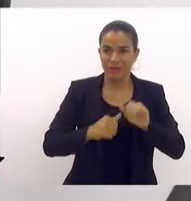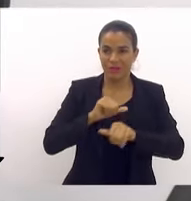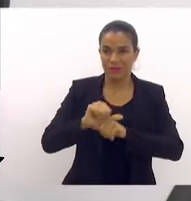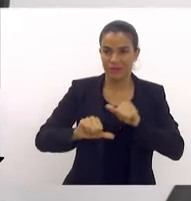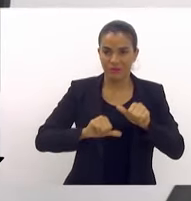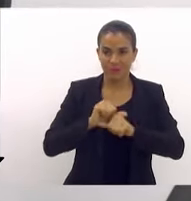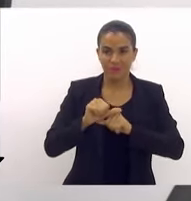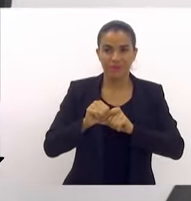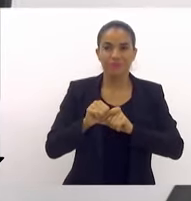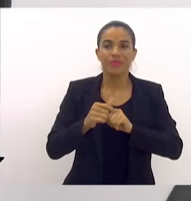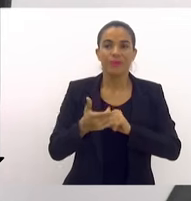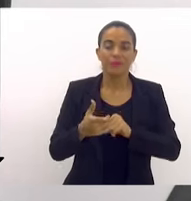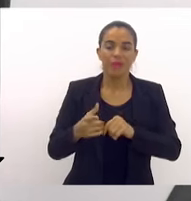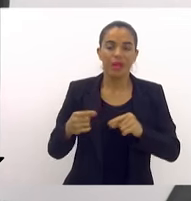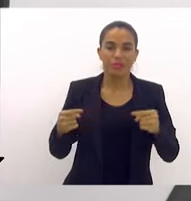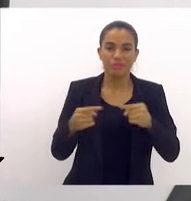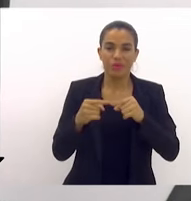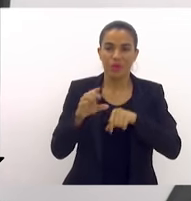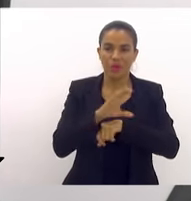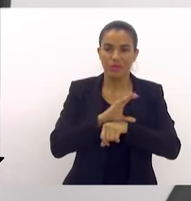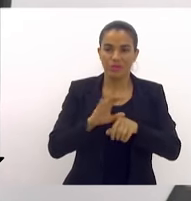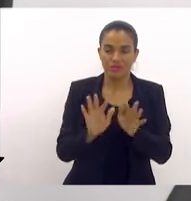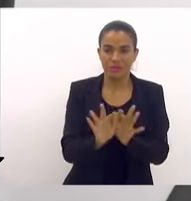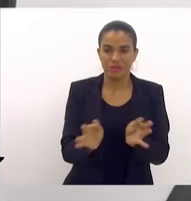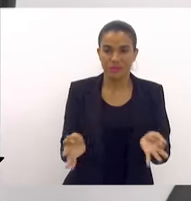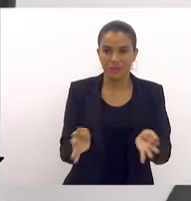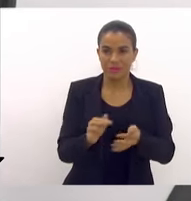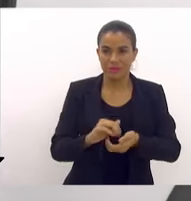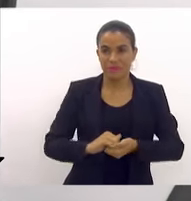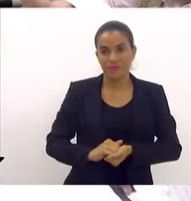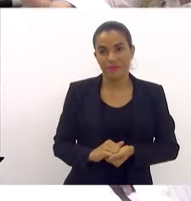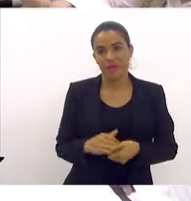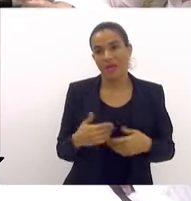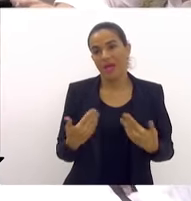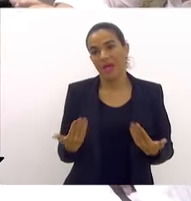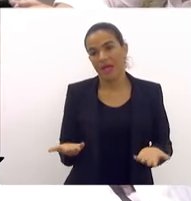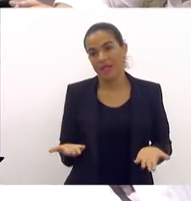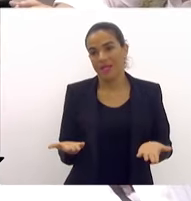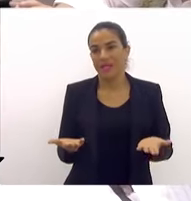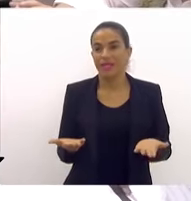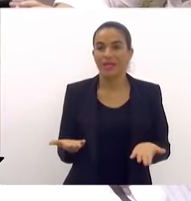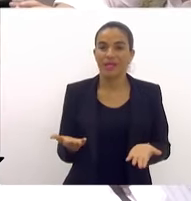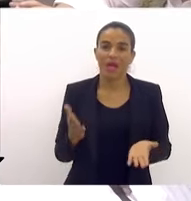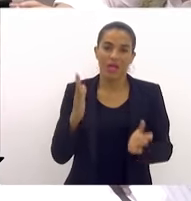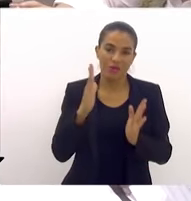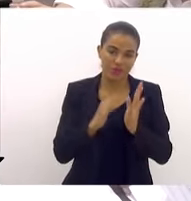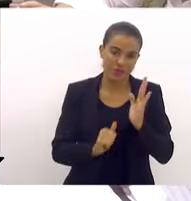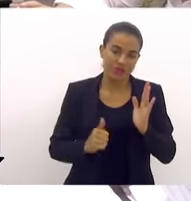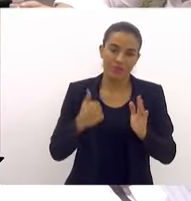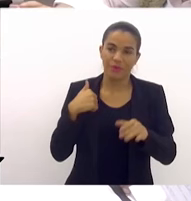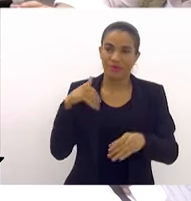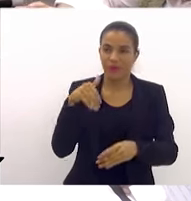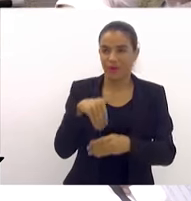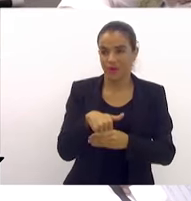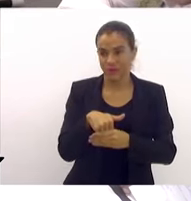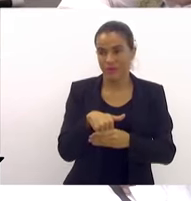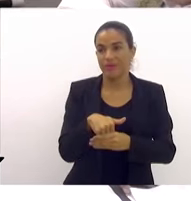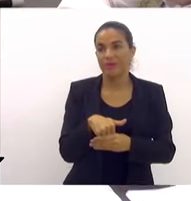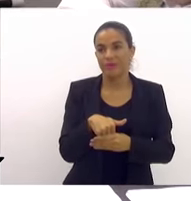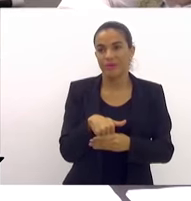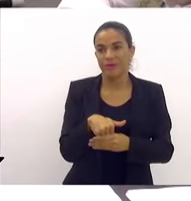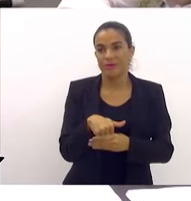do relator pela constitucionalidade simples. Bom, aí eu tenho que te retirar também meu voto, né? E aí o deputado Luiz